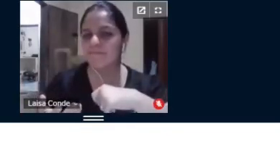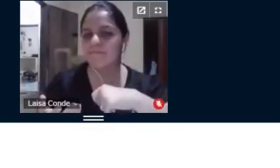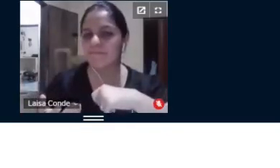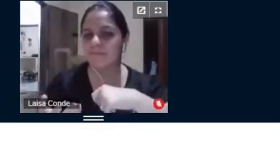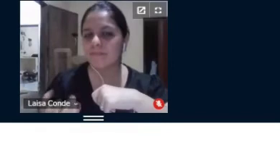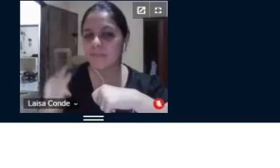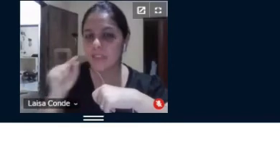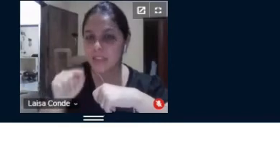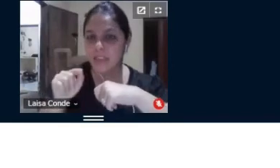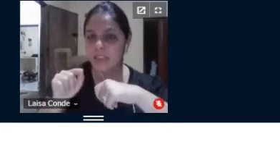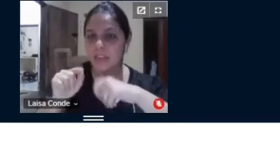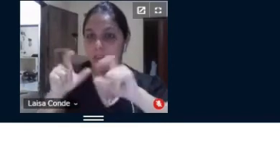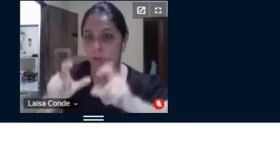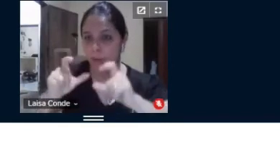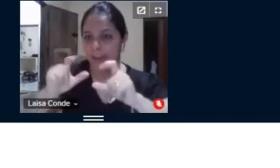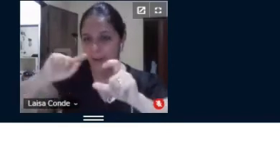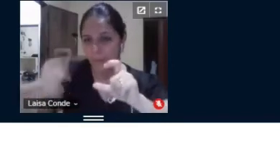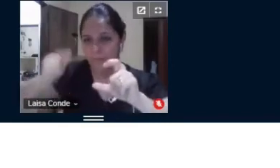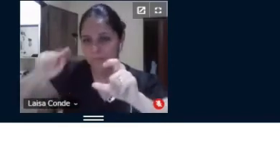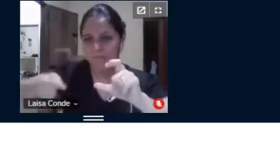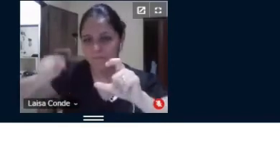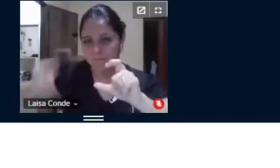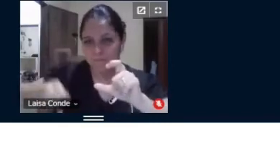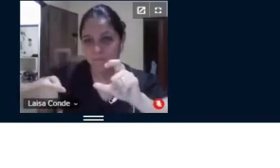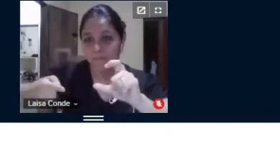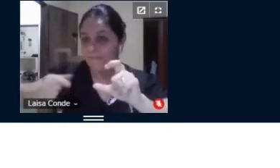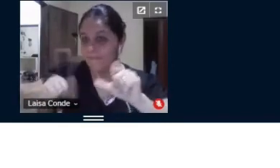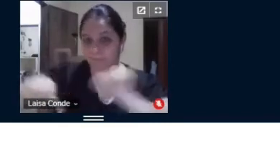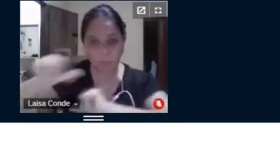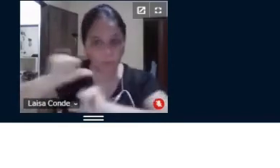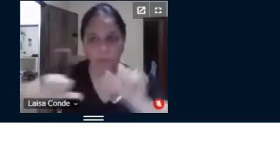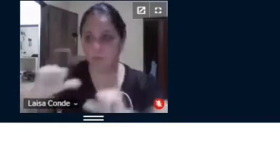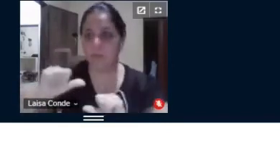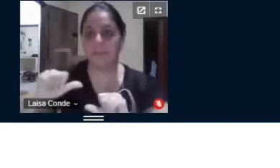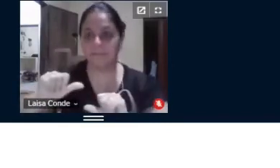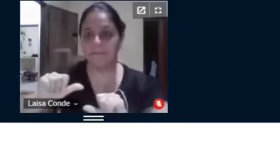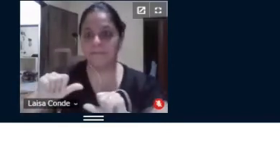esse campo magnético, ele muda.